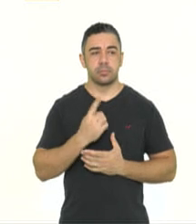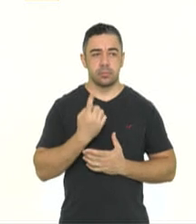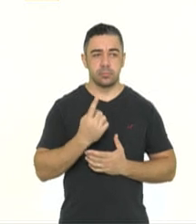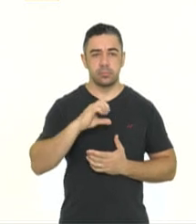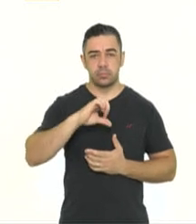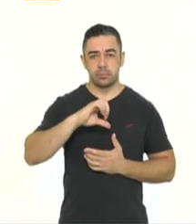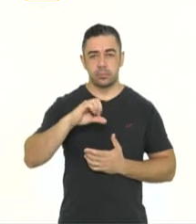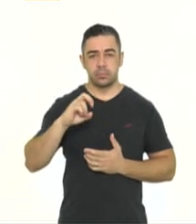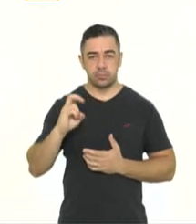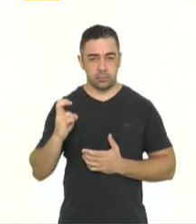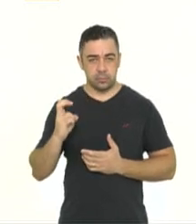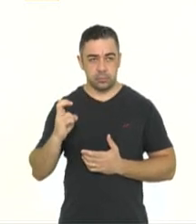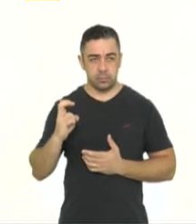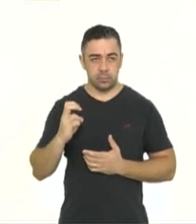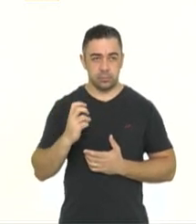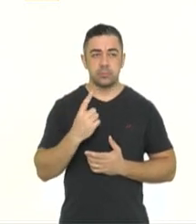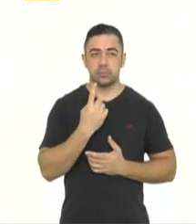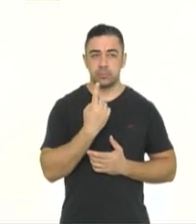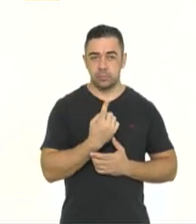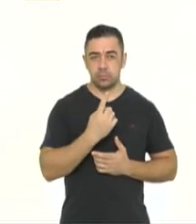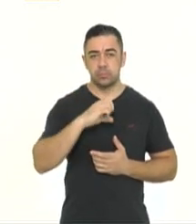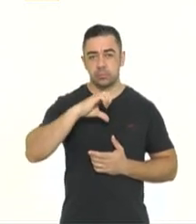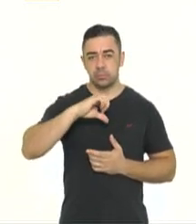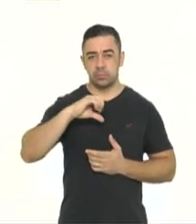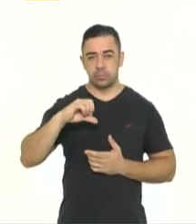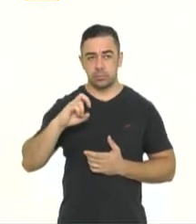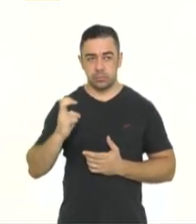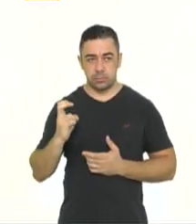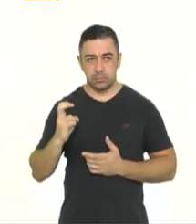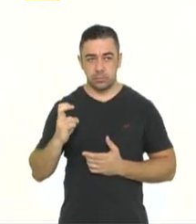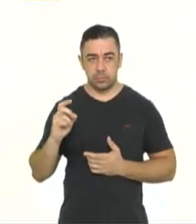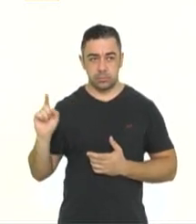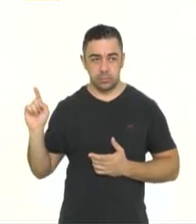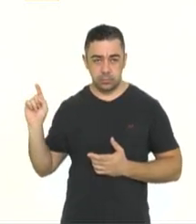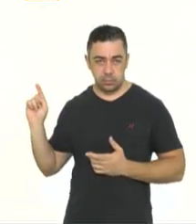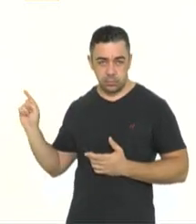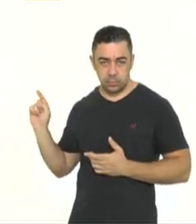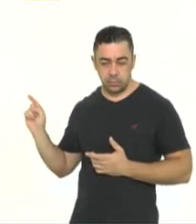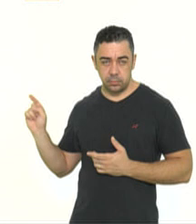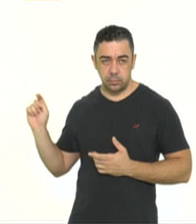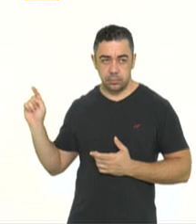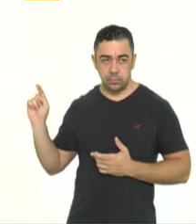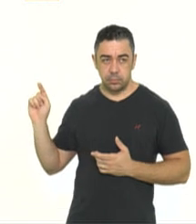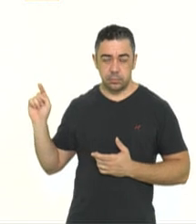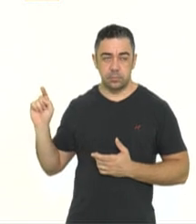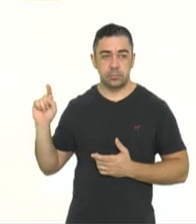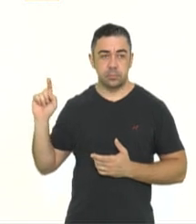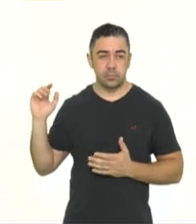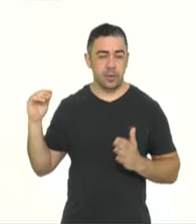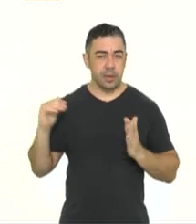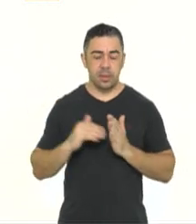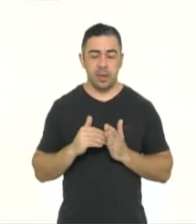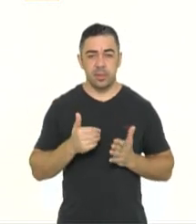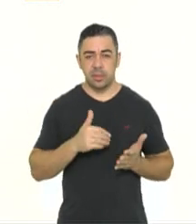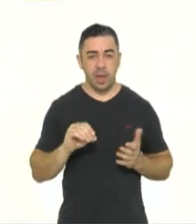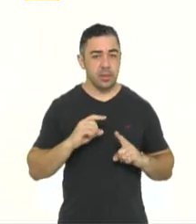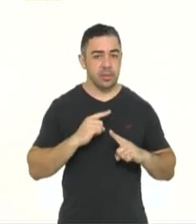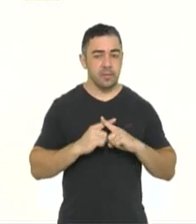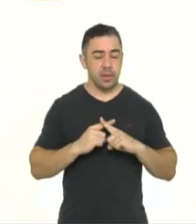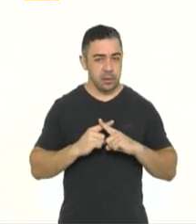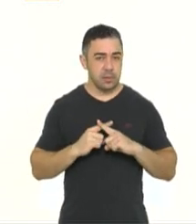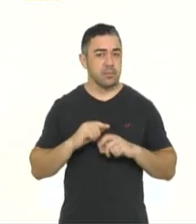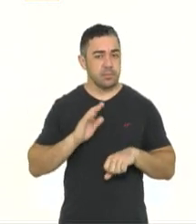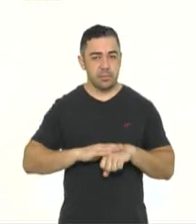1995, tá faltando ele ali no nosso slide, o título, mas ele tá presente ali o desenho. Ó. Ele armazena até 10 vezes